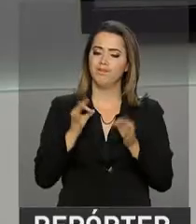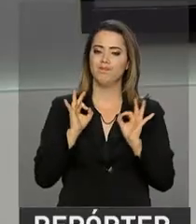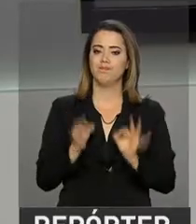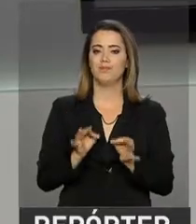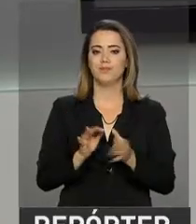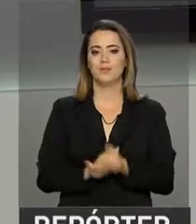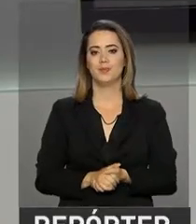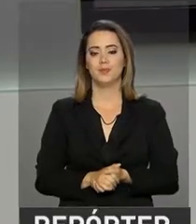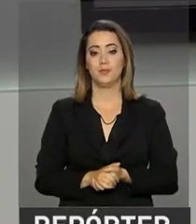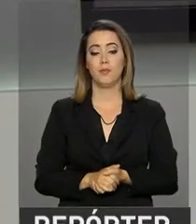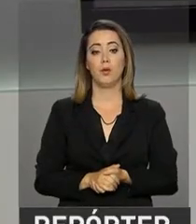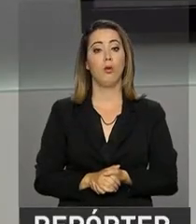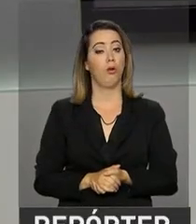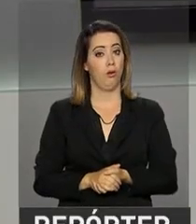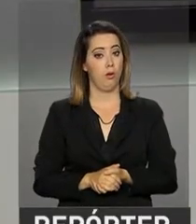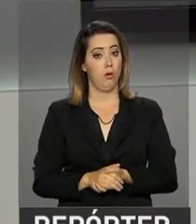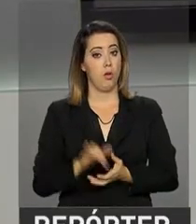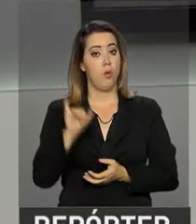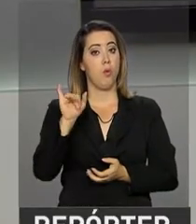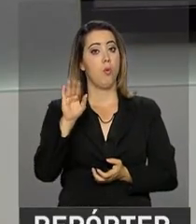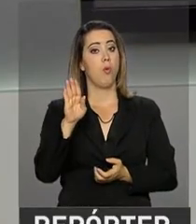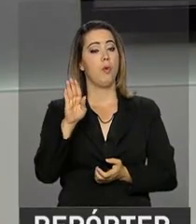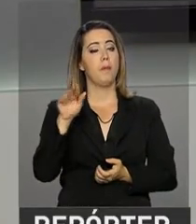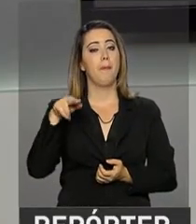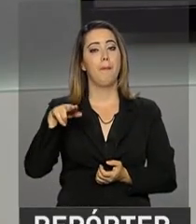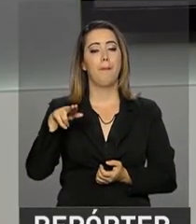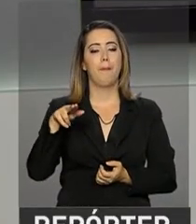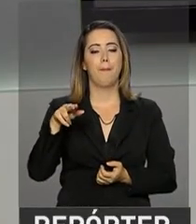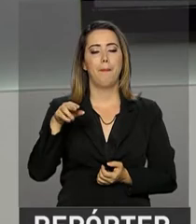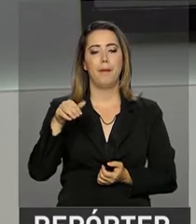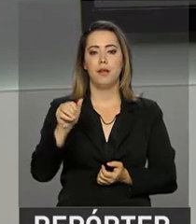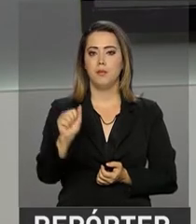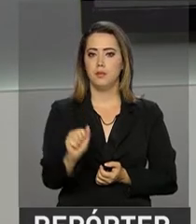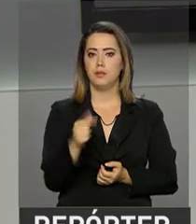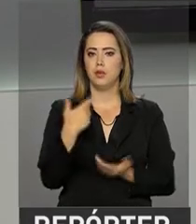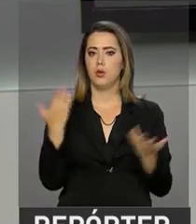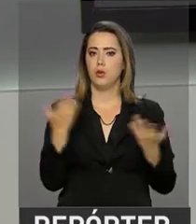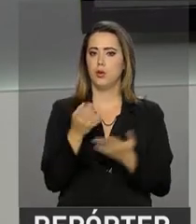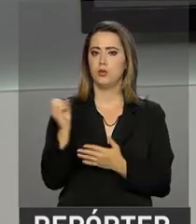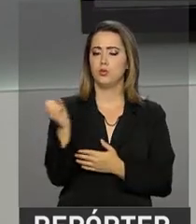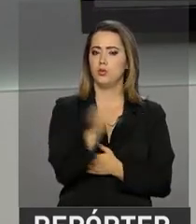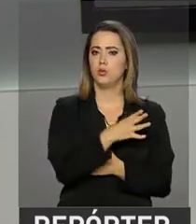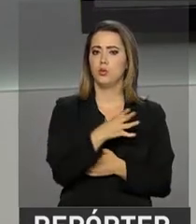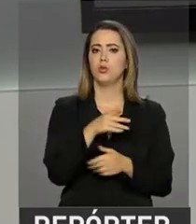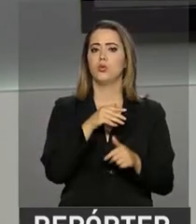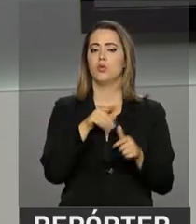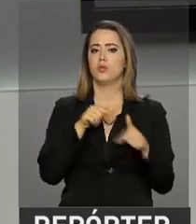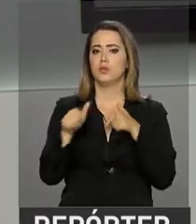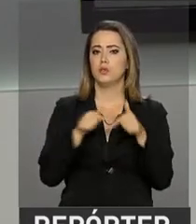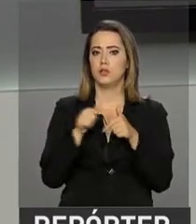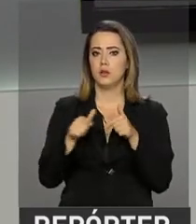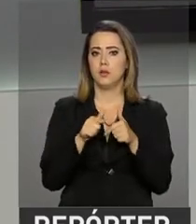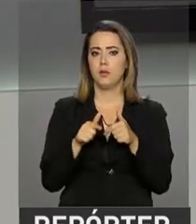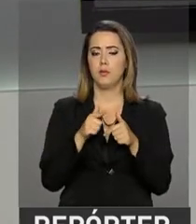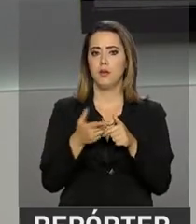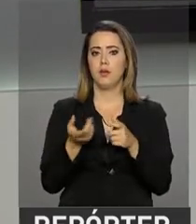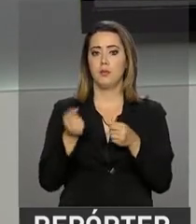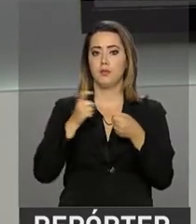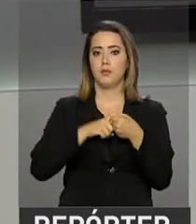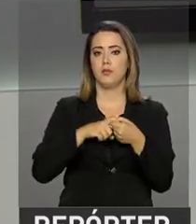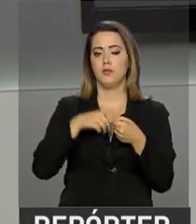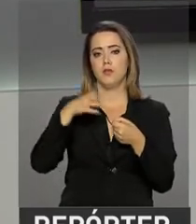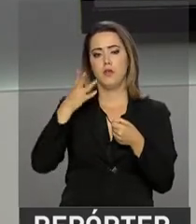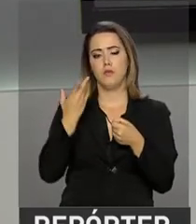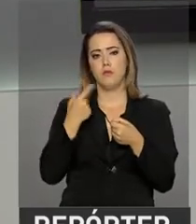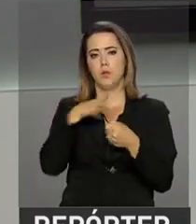o ibama adotou um novo procedimento para garantir a reposição de espécies da mata atlântica a repórter lula na